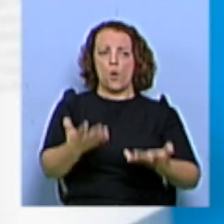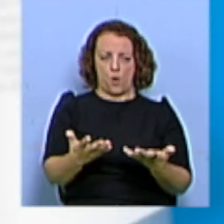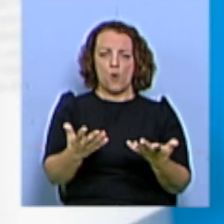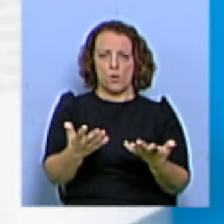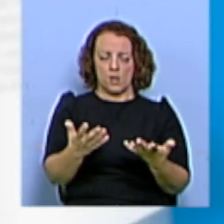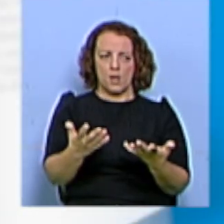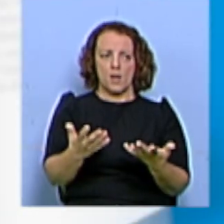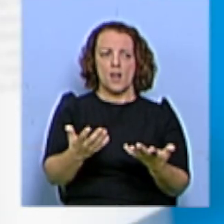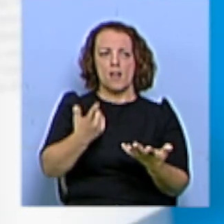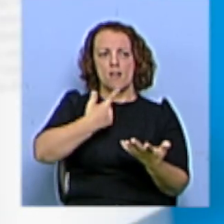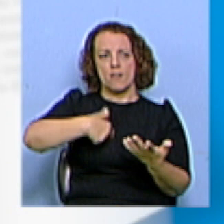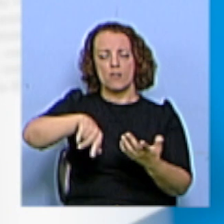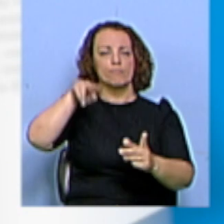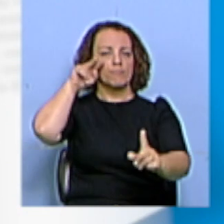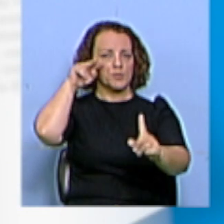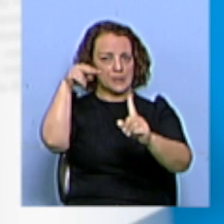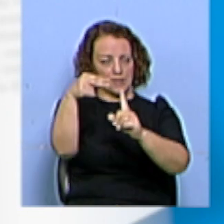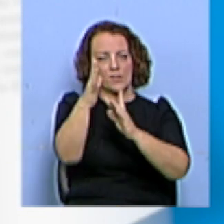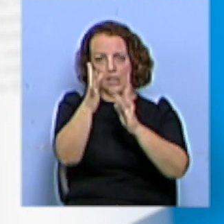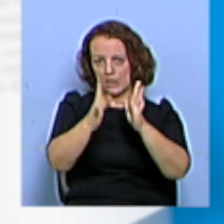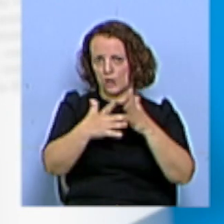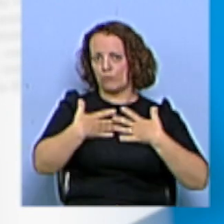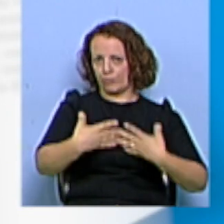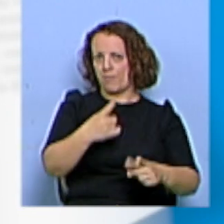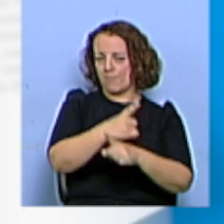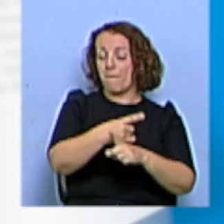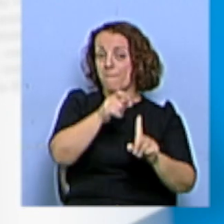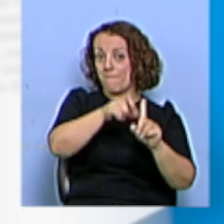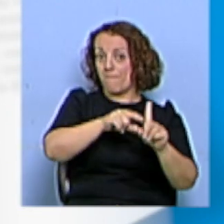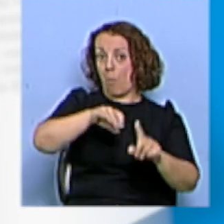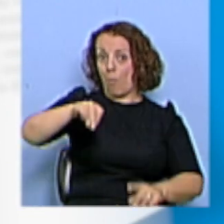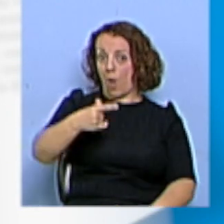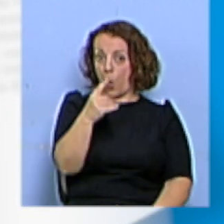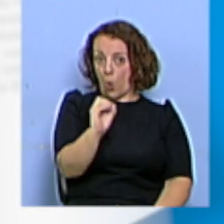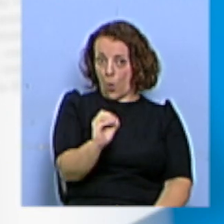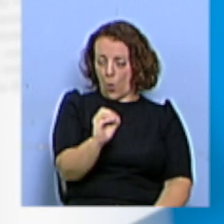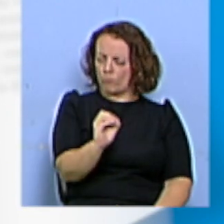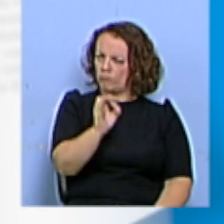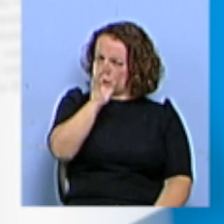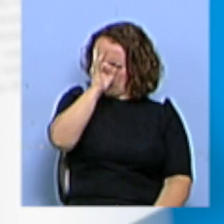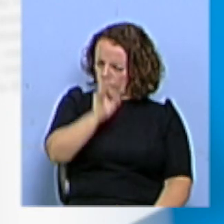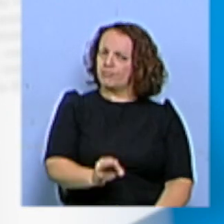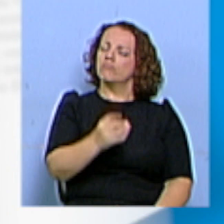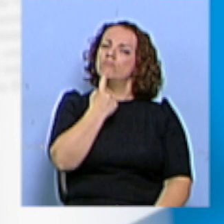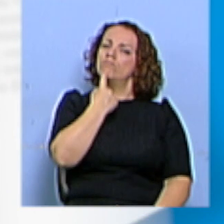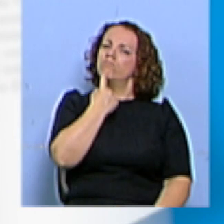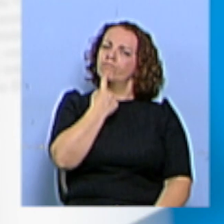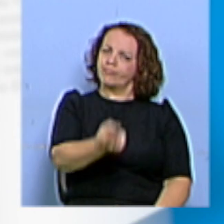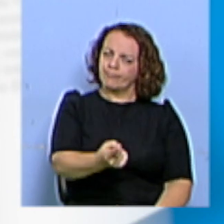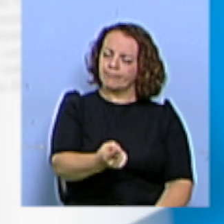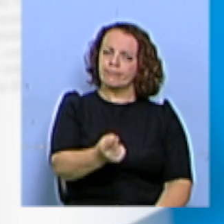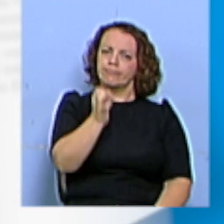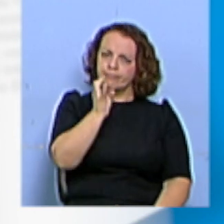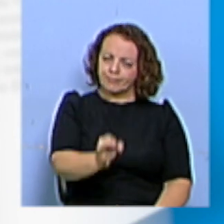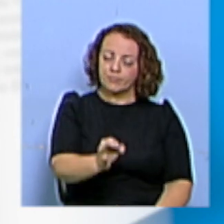continuamos esta perspectiva cristológica e Paulo, de uma forma muito convicta e muito forte, vem mostrar que uma